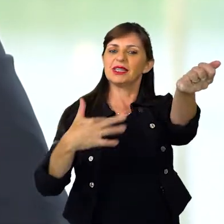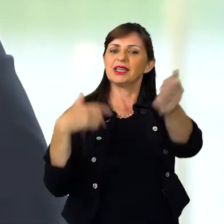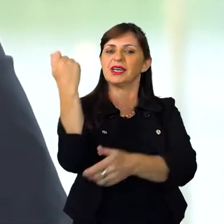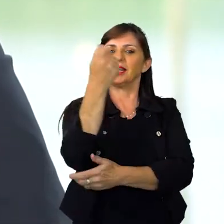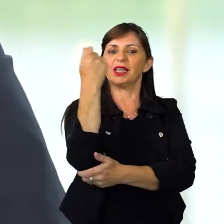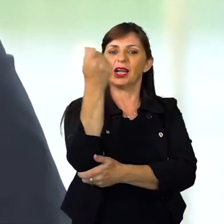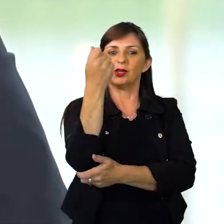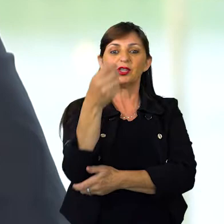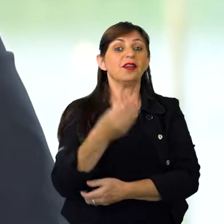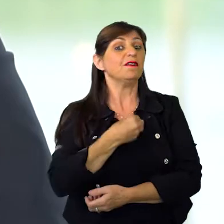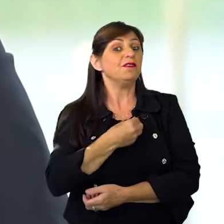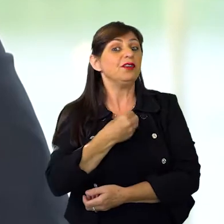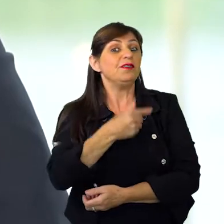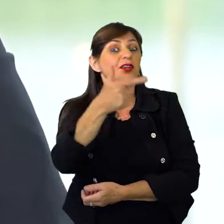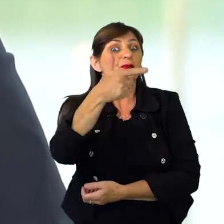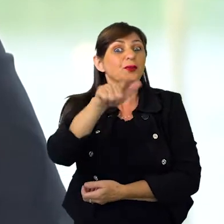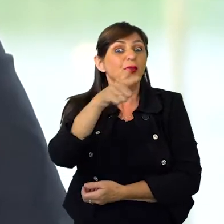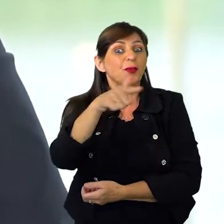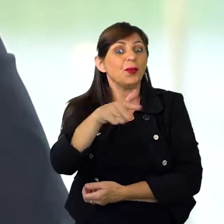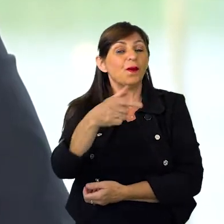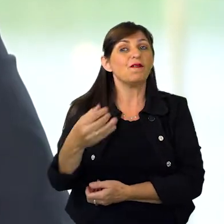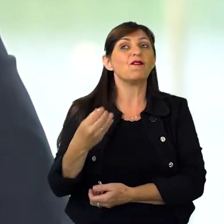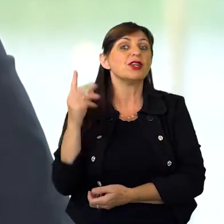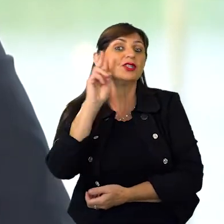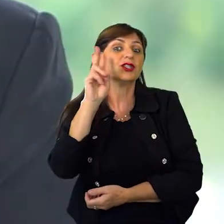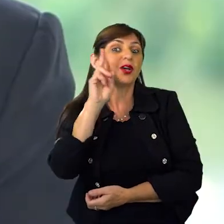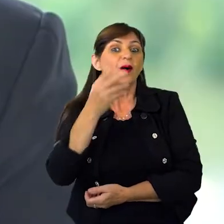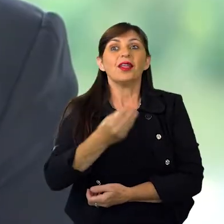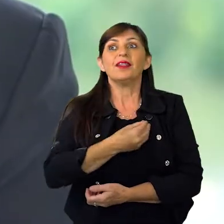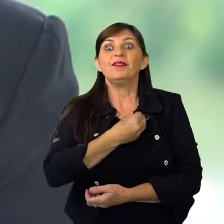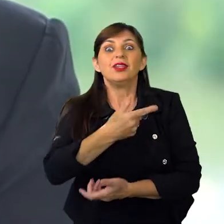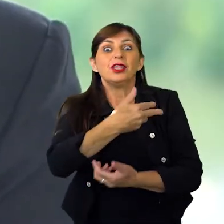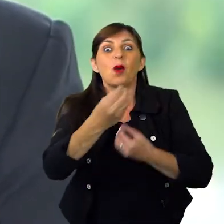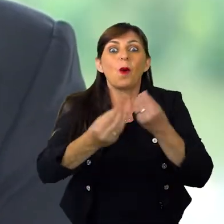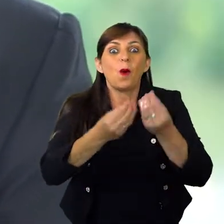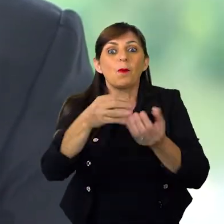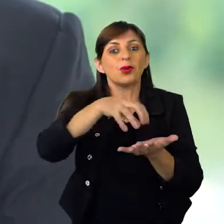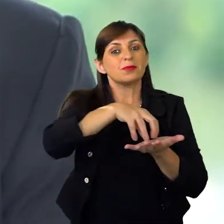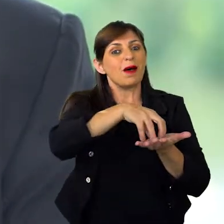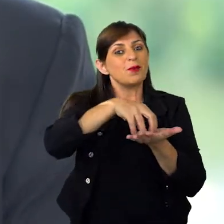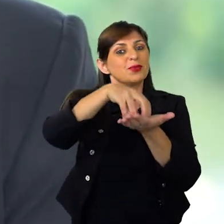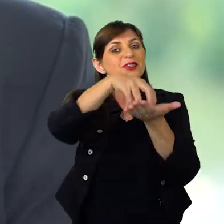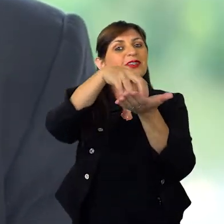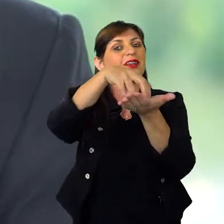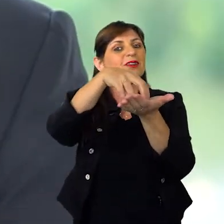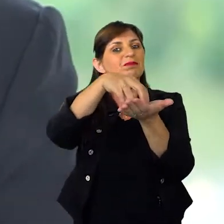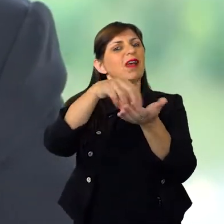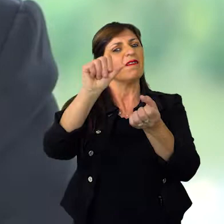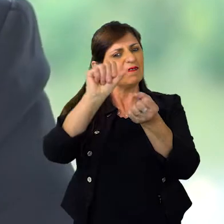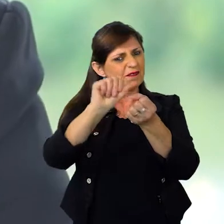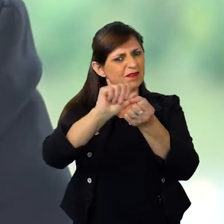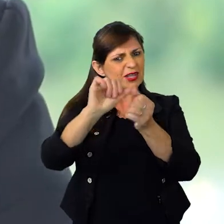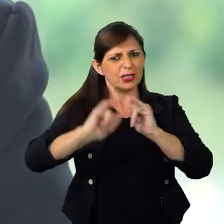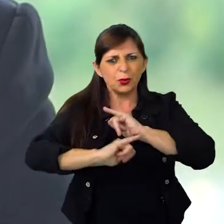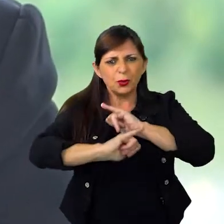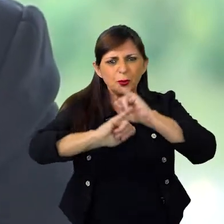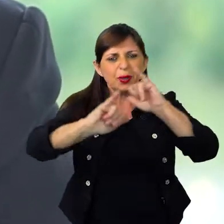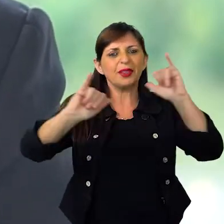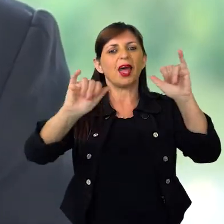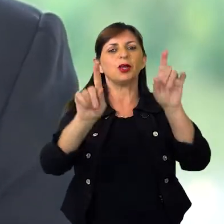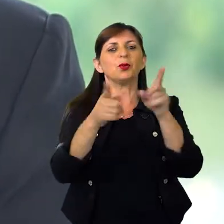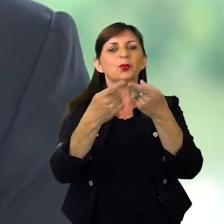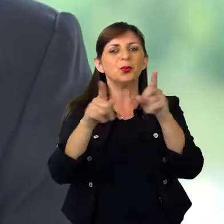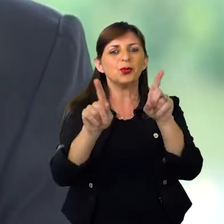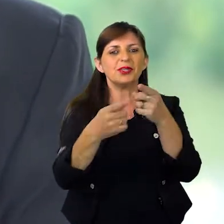gaúcho apresenta revivendo a história dos balseiros do rio Uruguai este projeto consiste na produção de um documentário